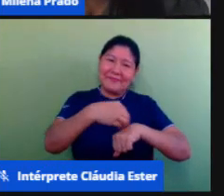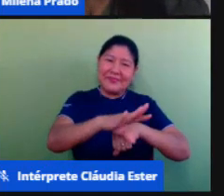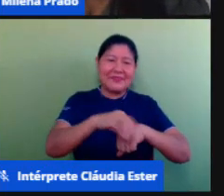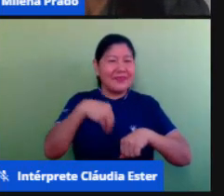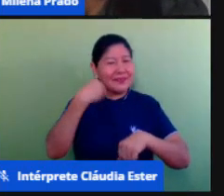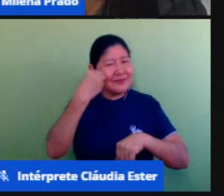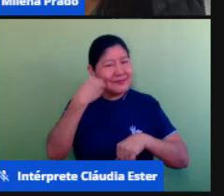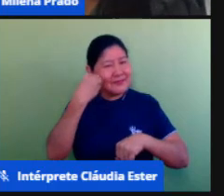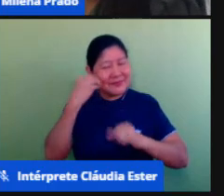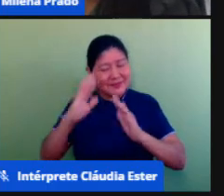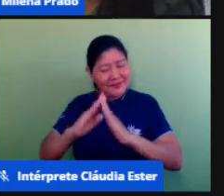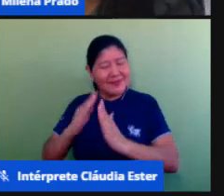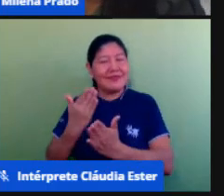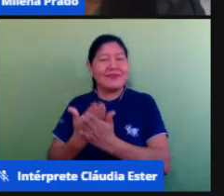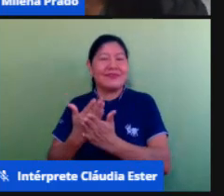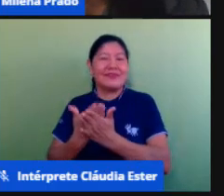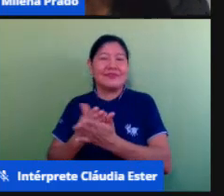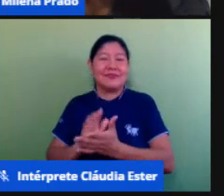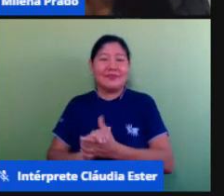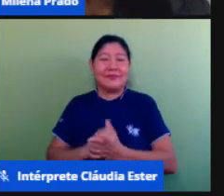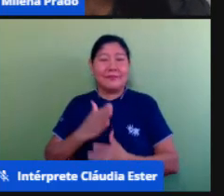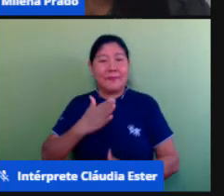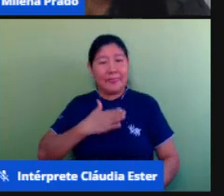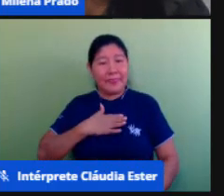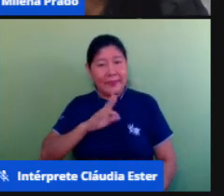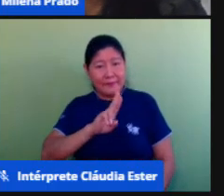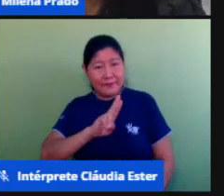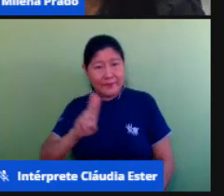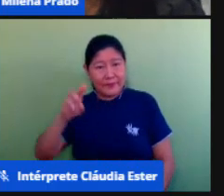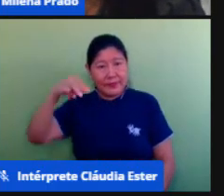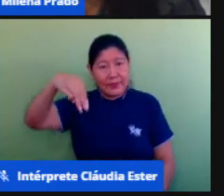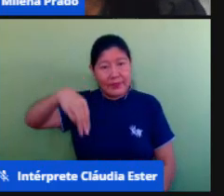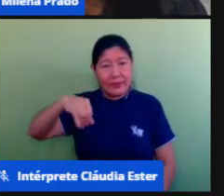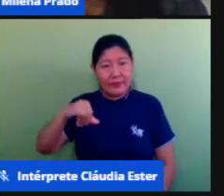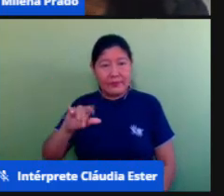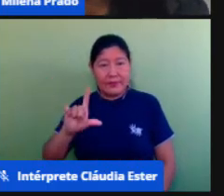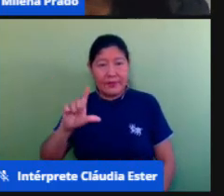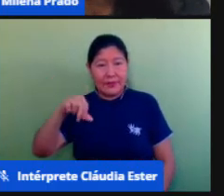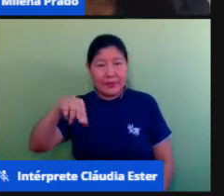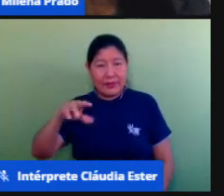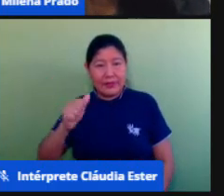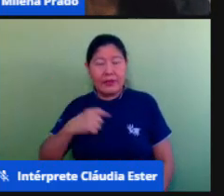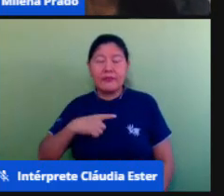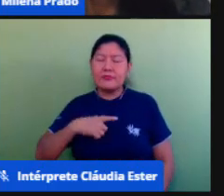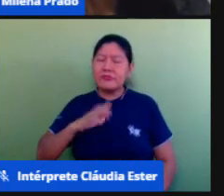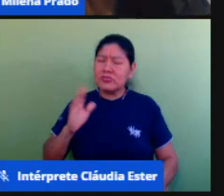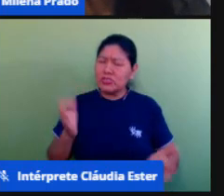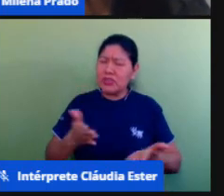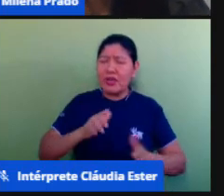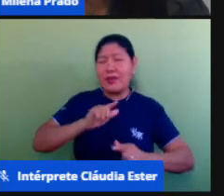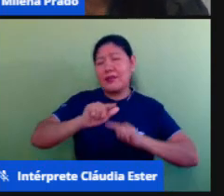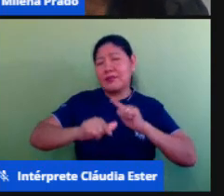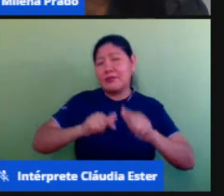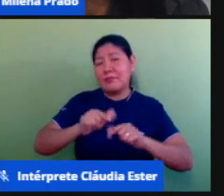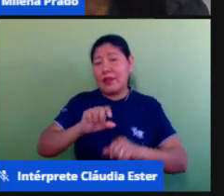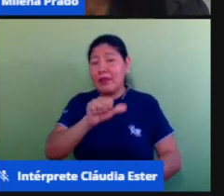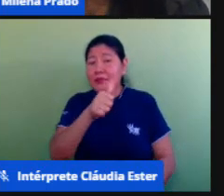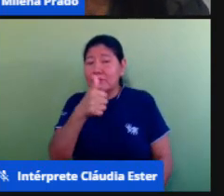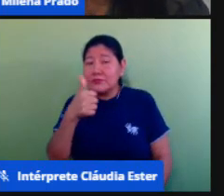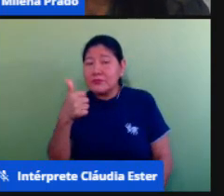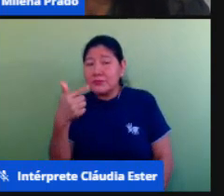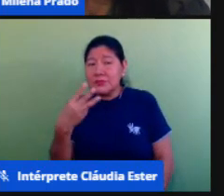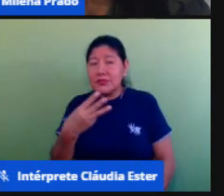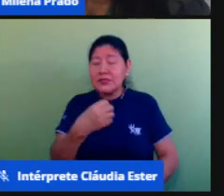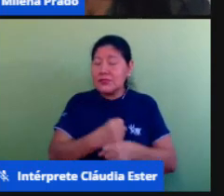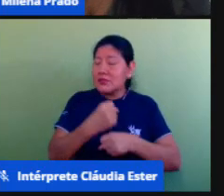né? O meu nome é Milena, eu tenho aí 13 anos em sala de aula na REME, né?